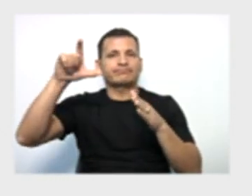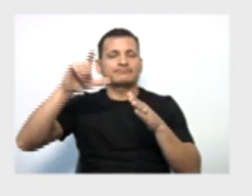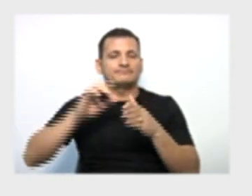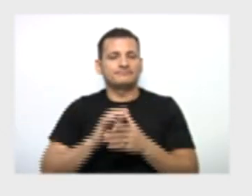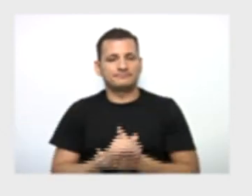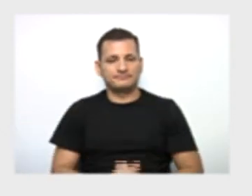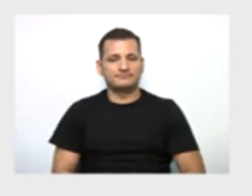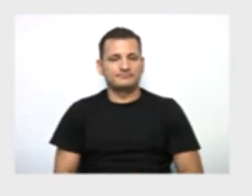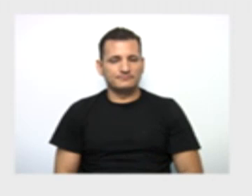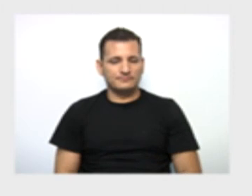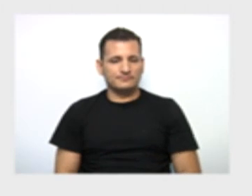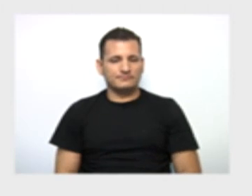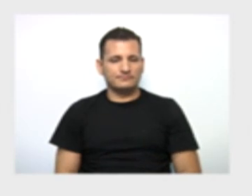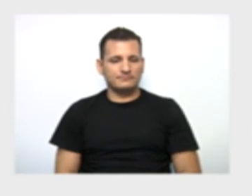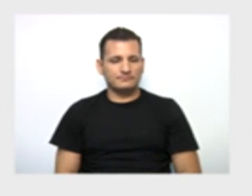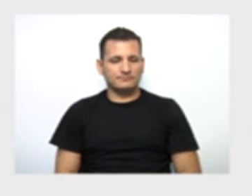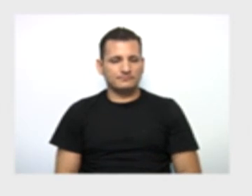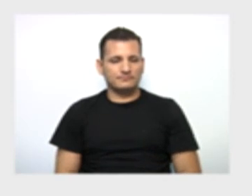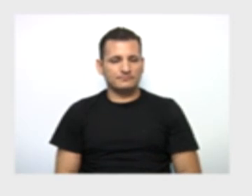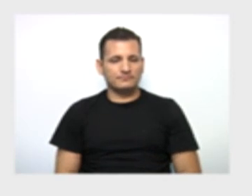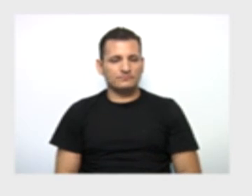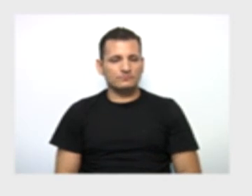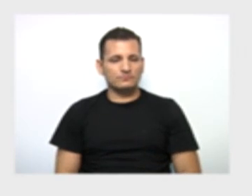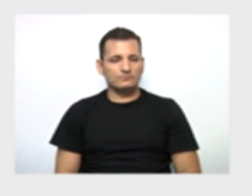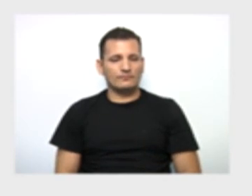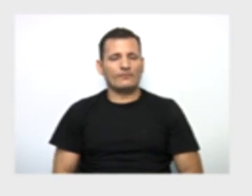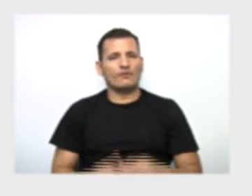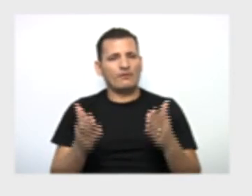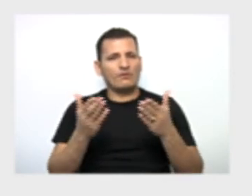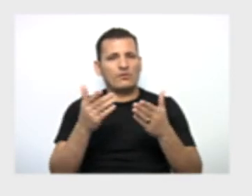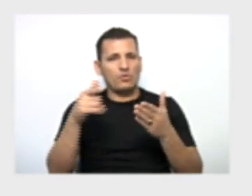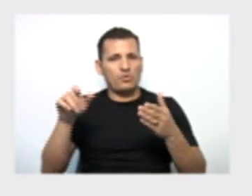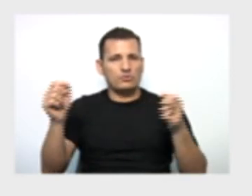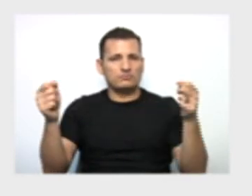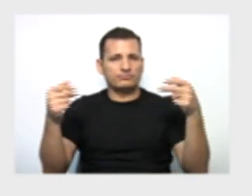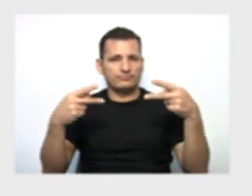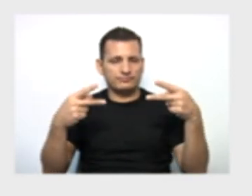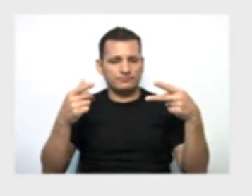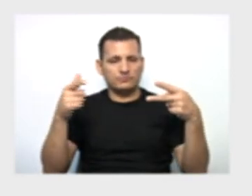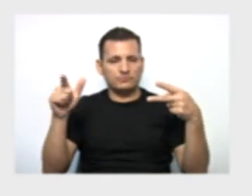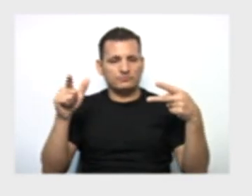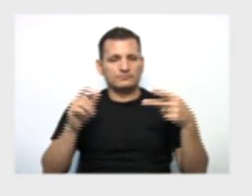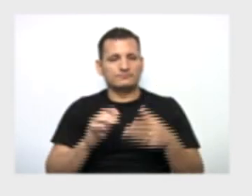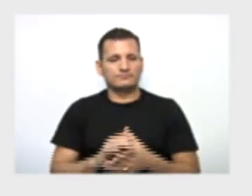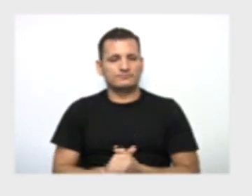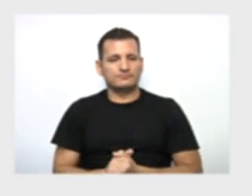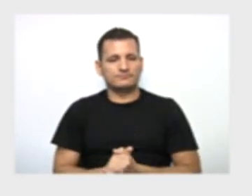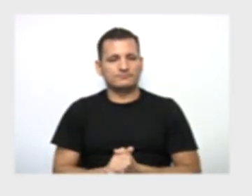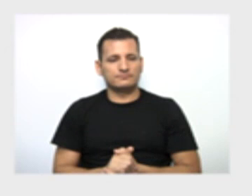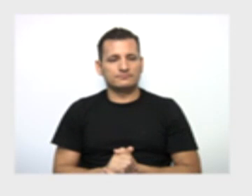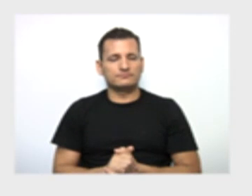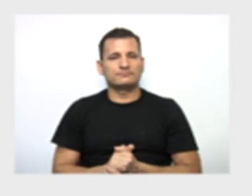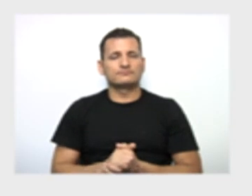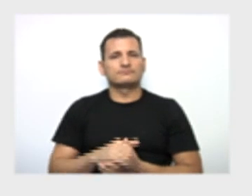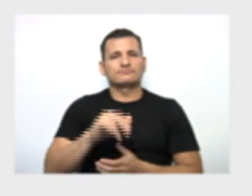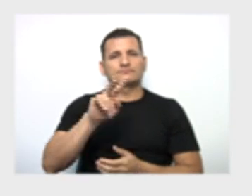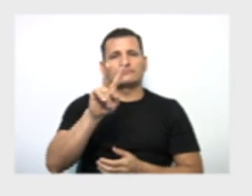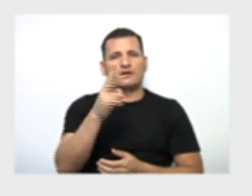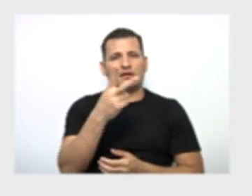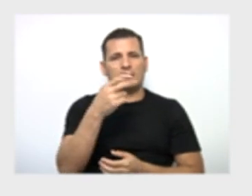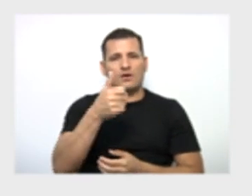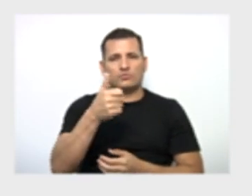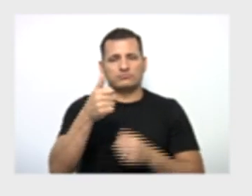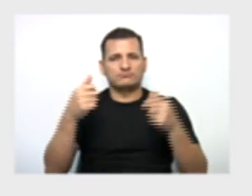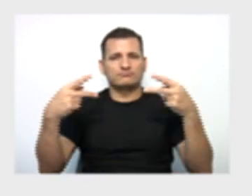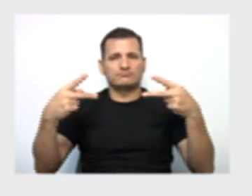do outro. Eu vou criar agora uma outra tag aqui em cima, que é o H1.